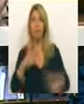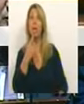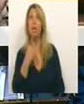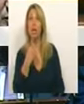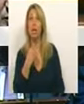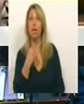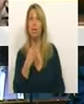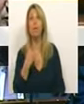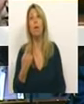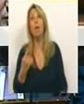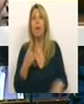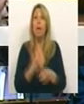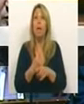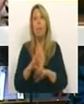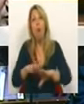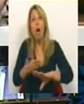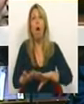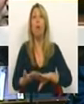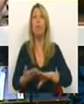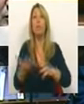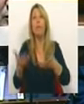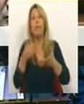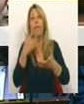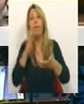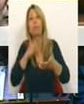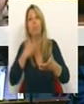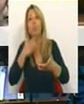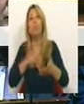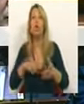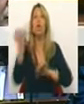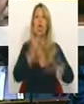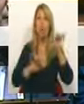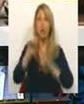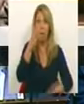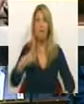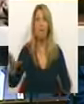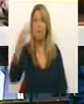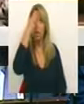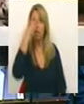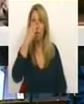e o reforço ainda que ligeiro da geografia, das ciências e da história?